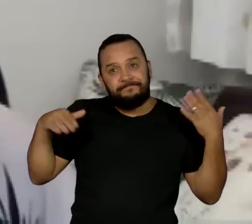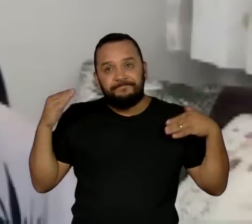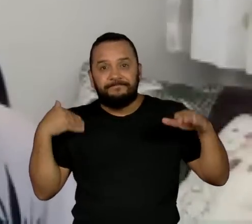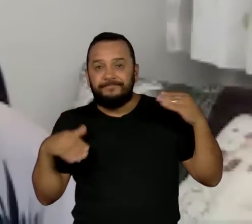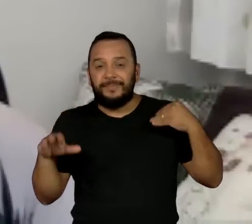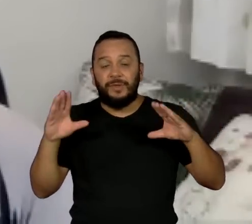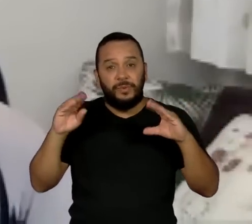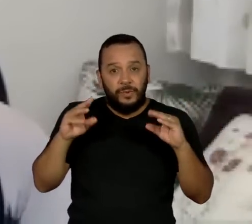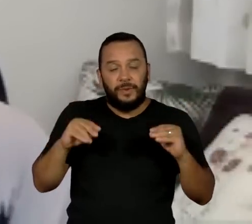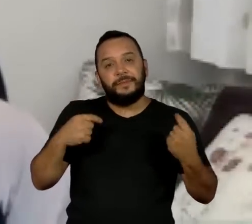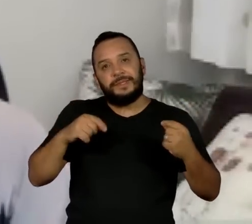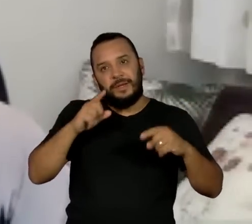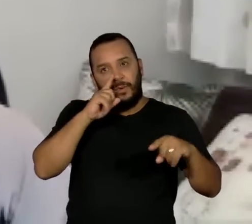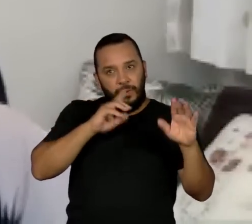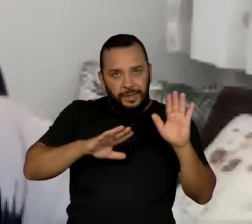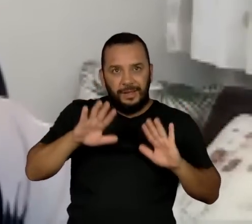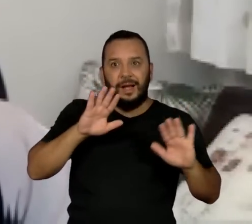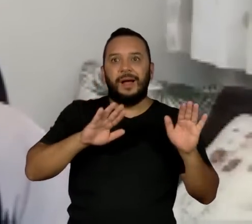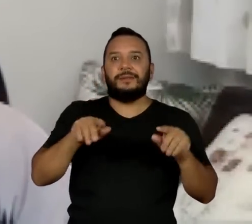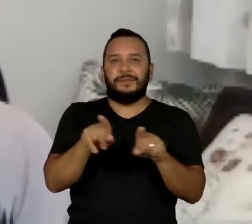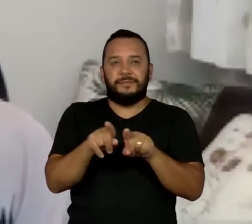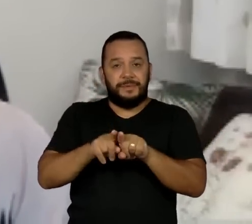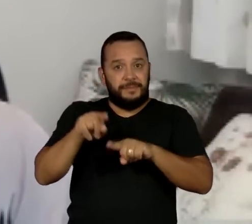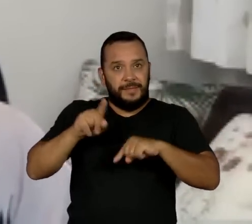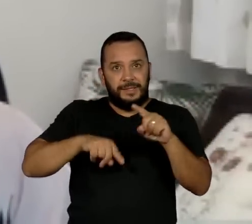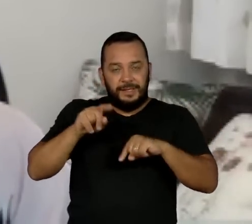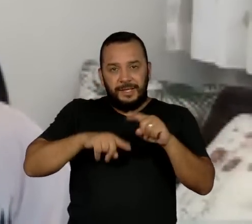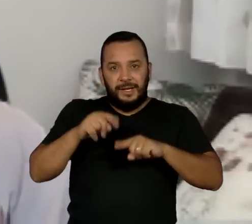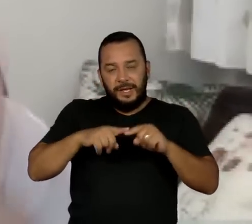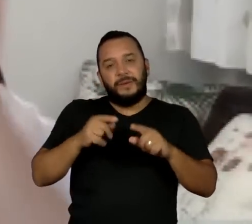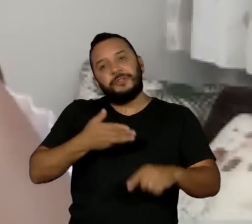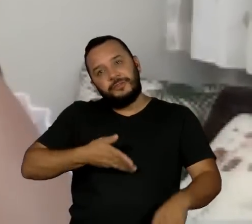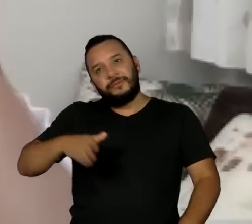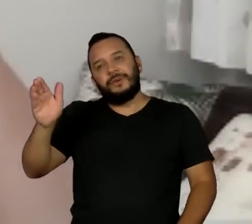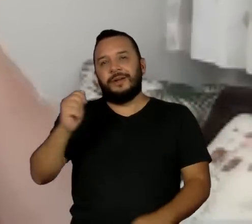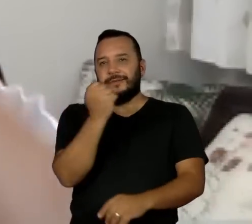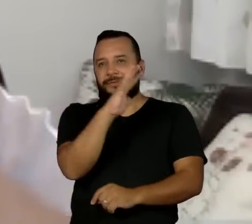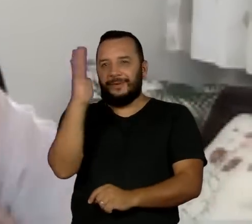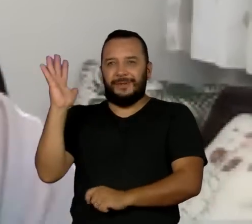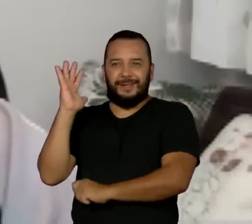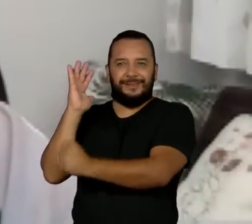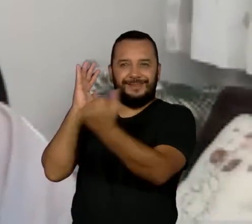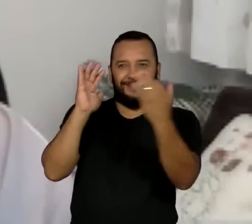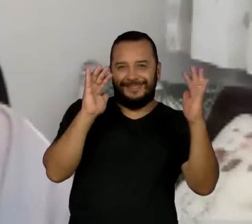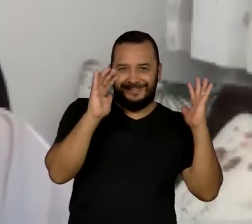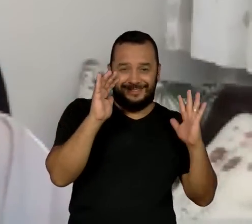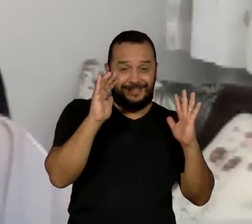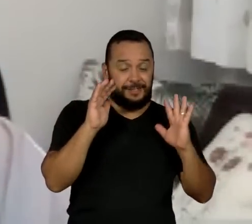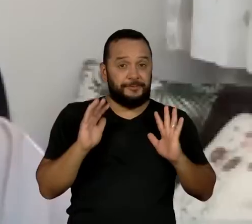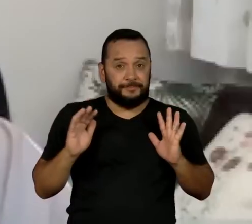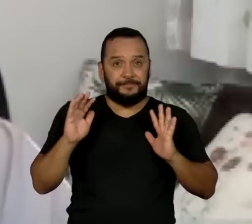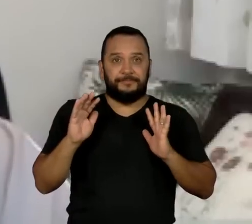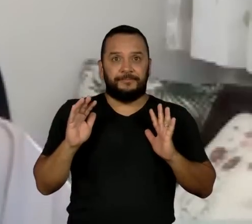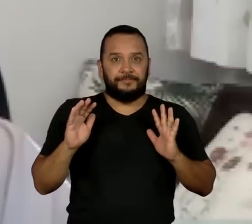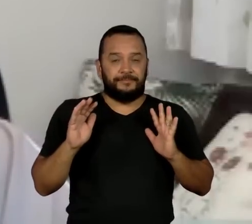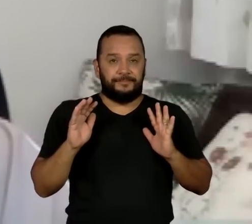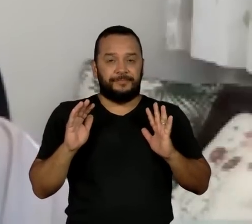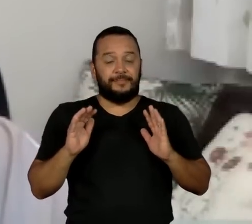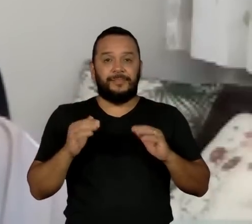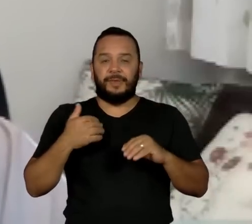todo cuidado, né, todos os equipamentos, a gente vai para a floresta, de preferência quando tiver com lua